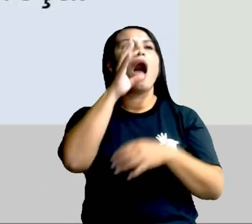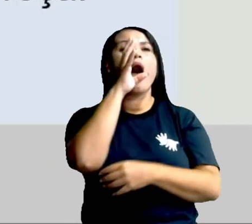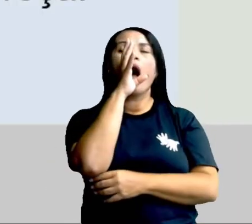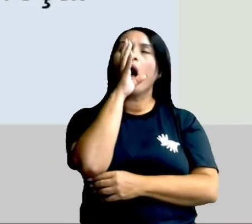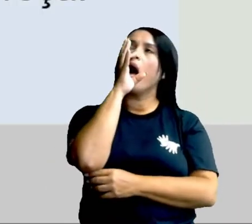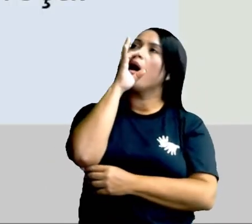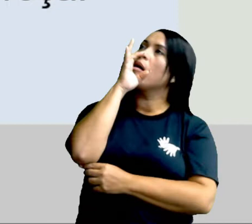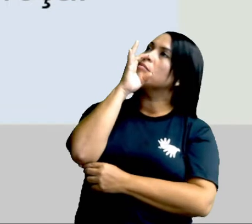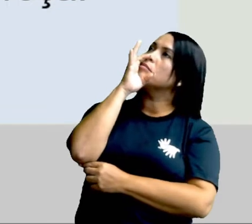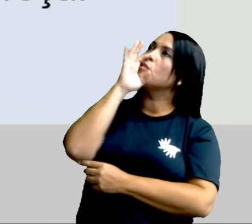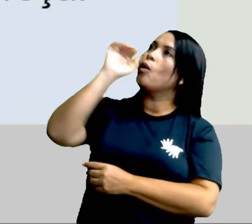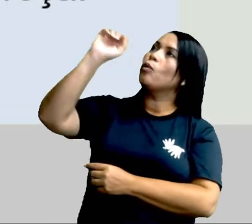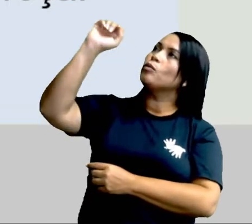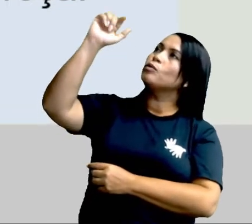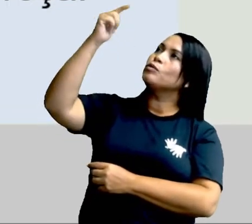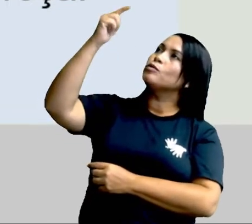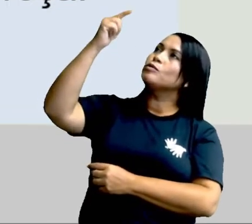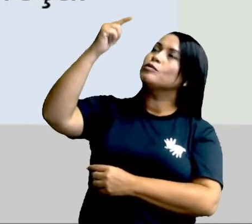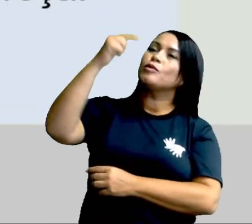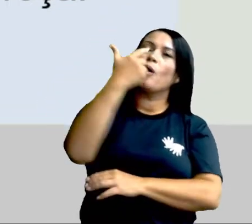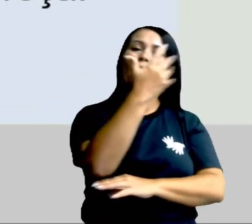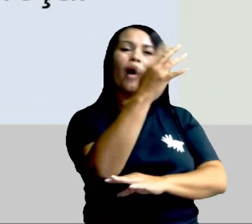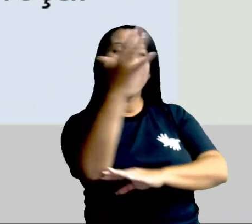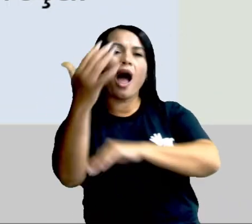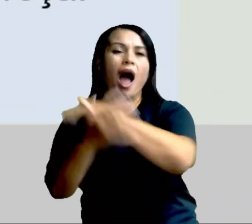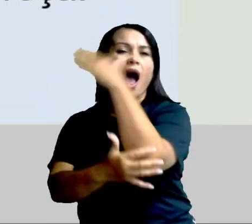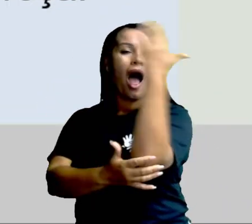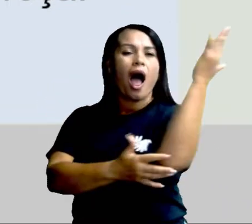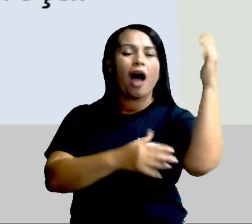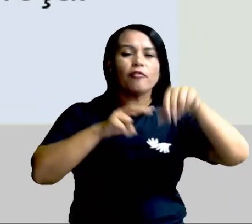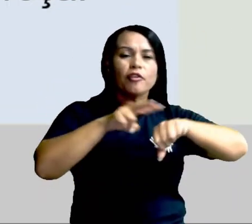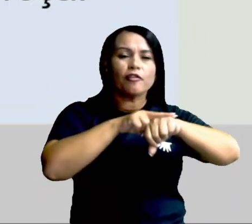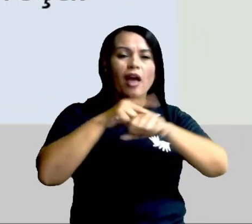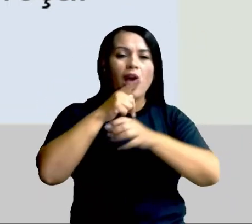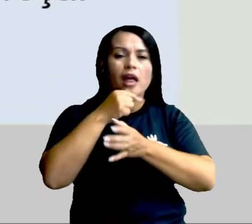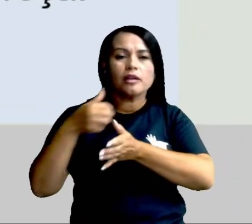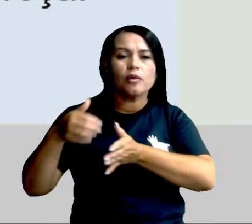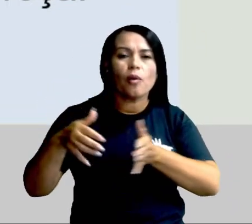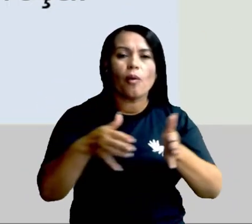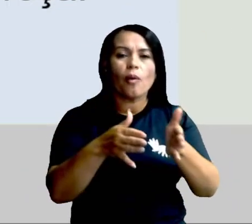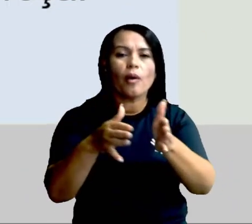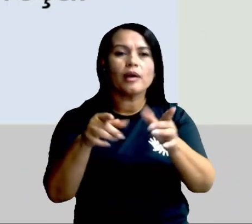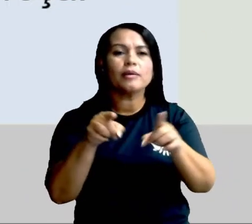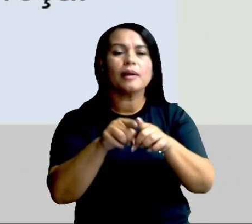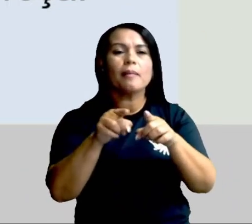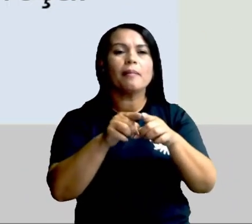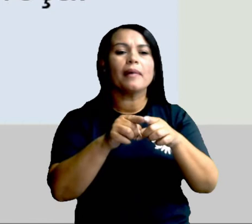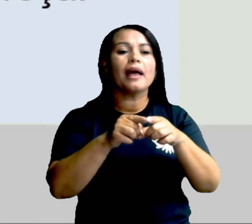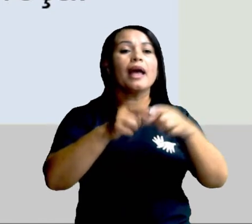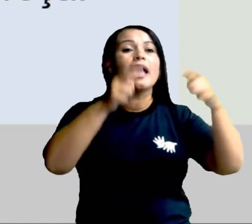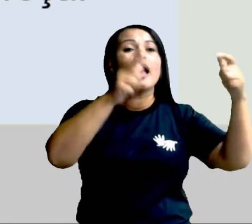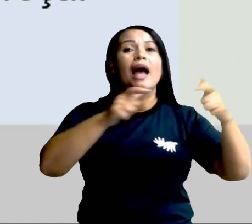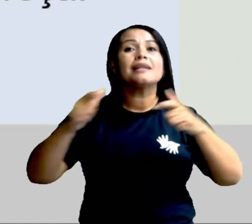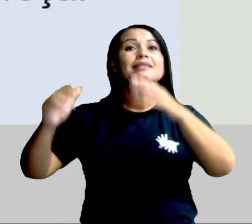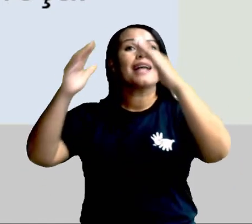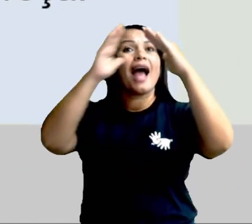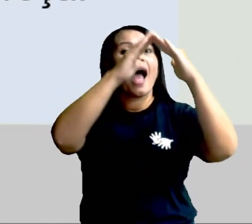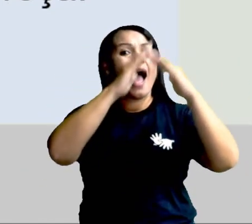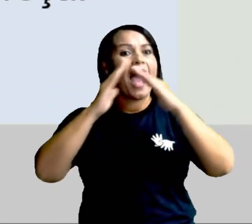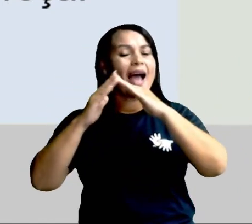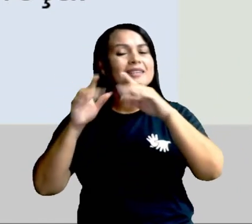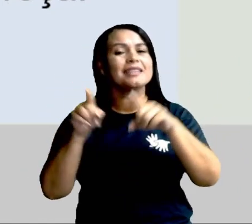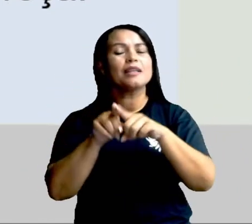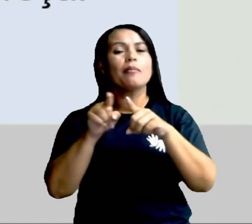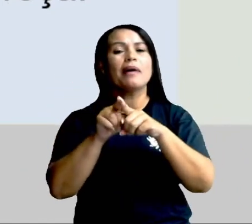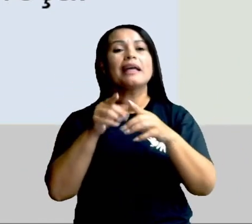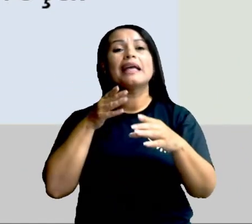Admirou a luz do sol, o verdor das árvores, a correnteza dos ribeirões, a habitação dos homens, e